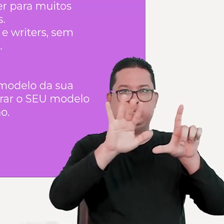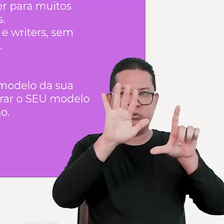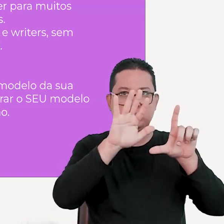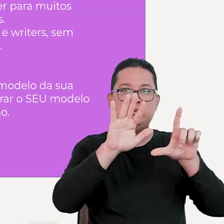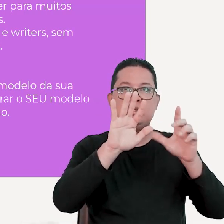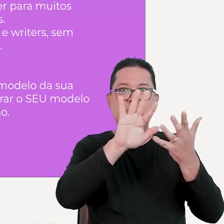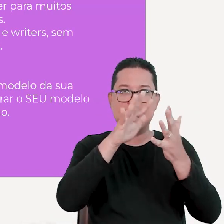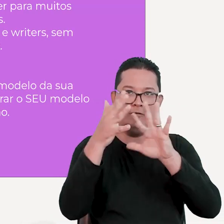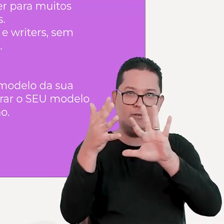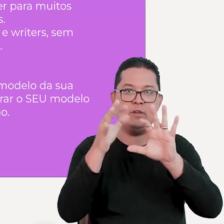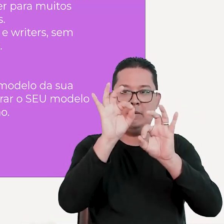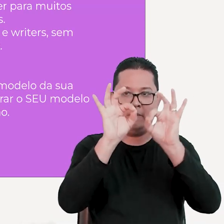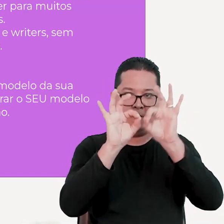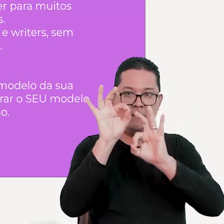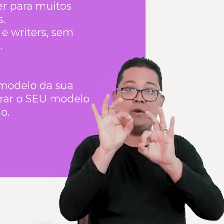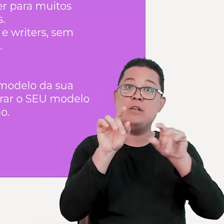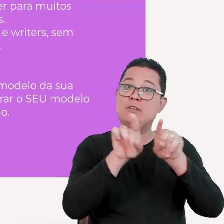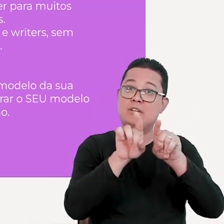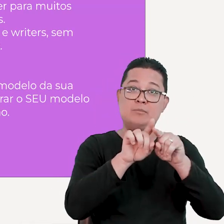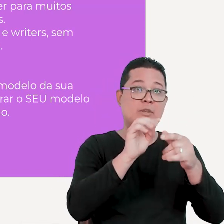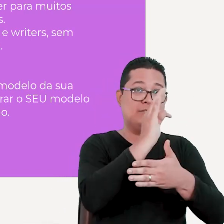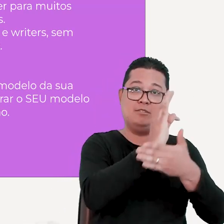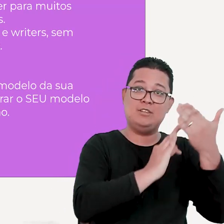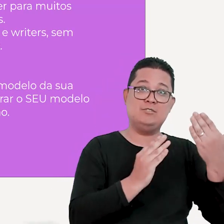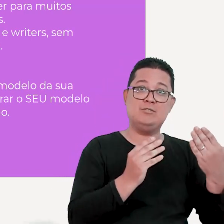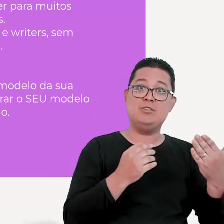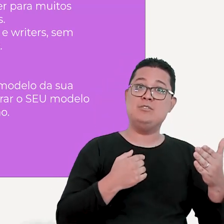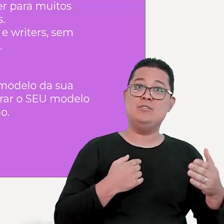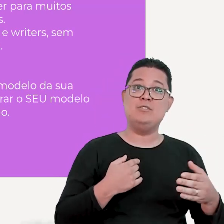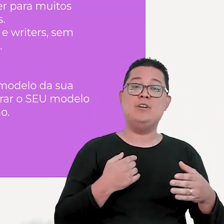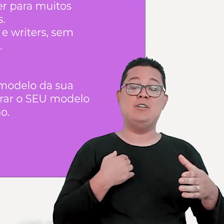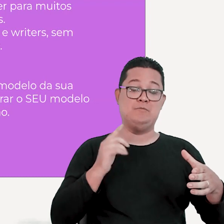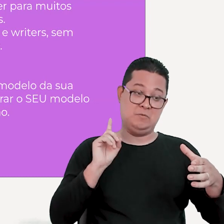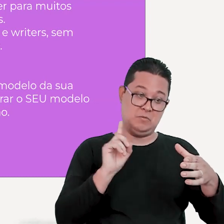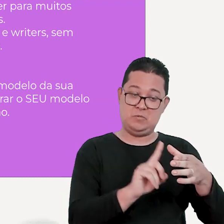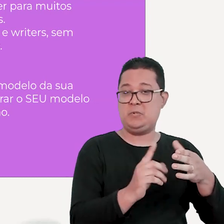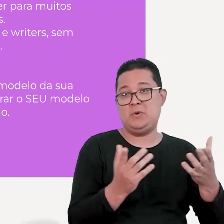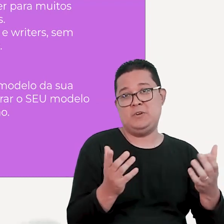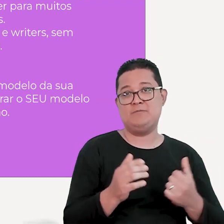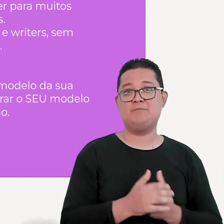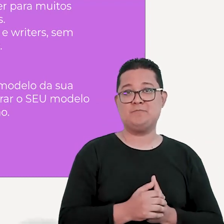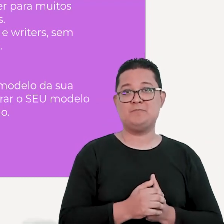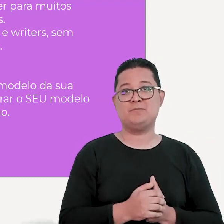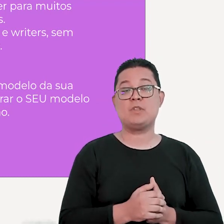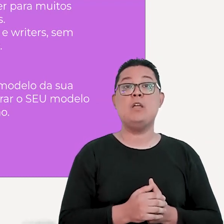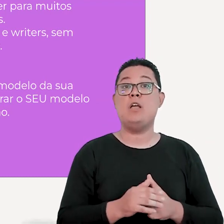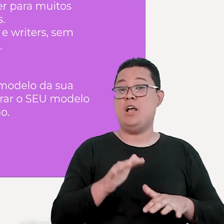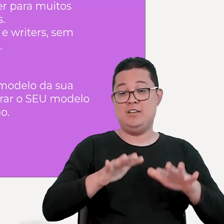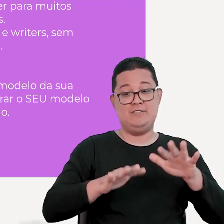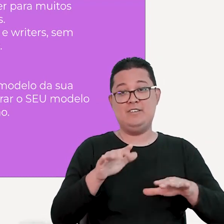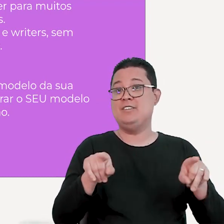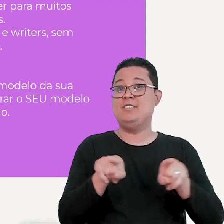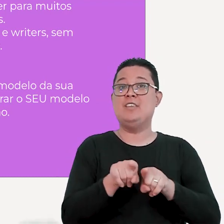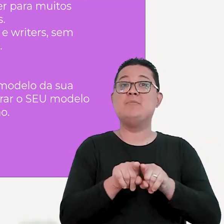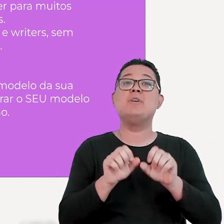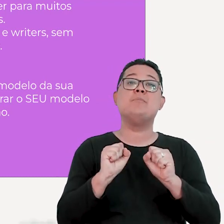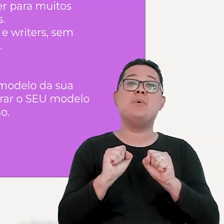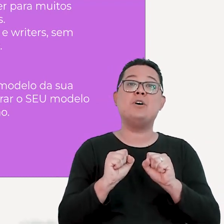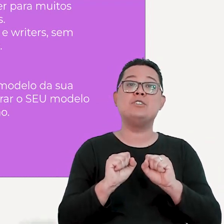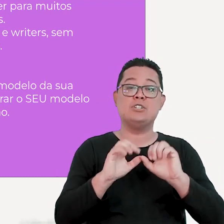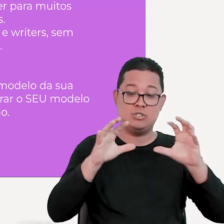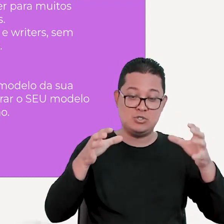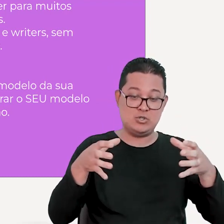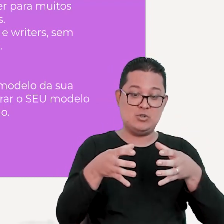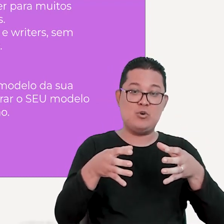sim esse tipo de realidade. Existe também a realidade em que há apenas um UX Writer para